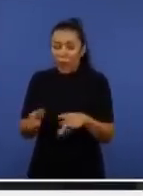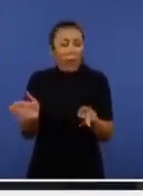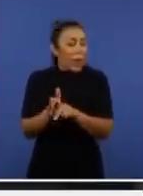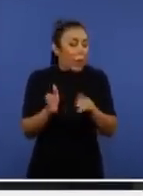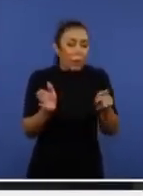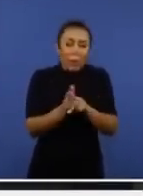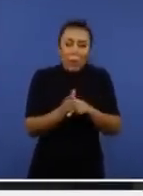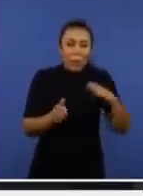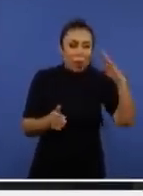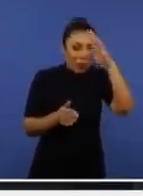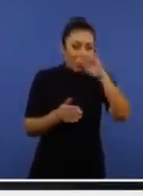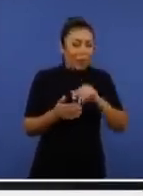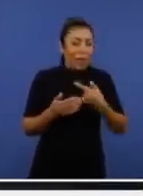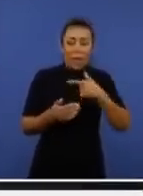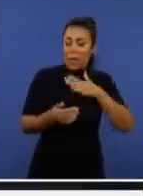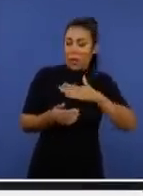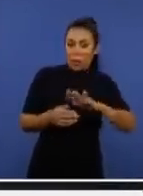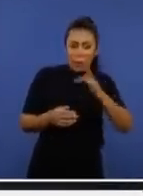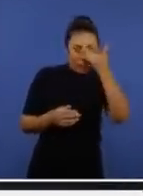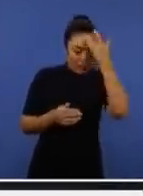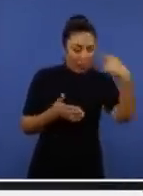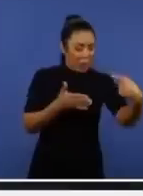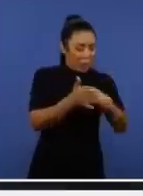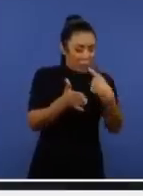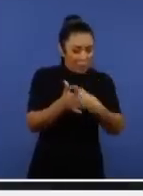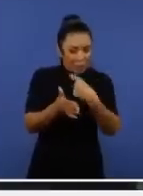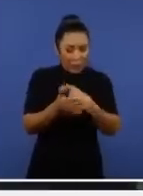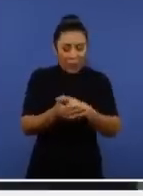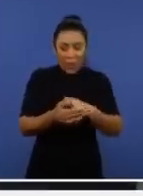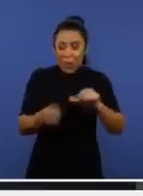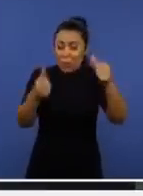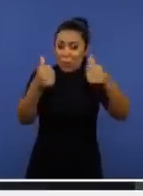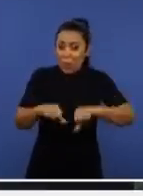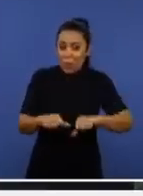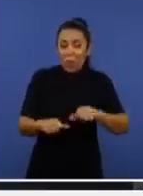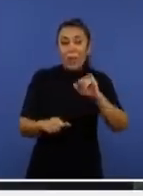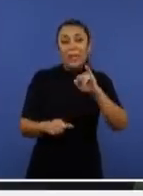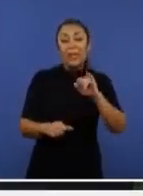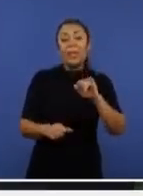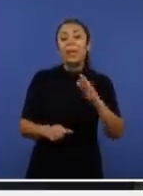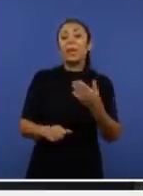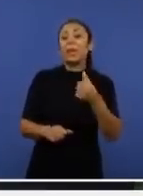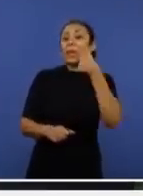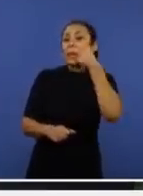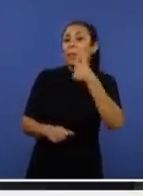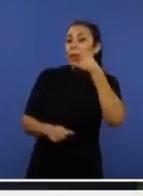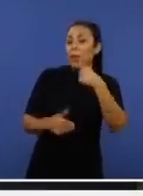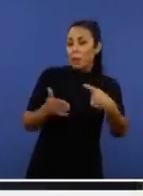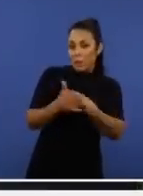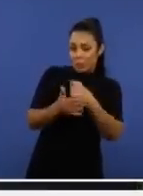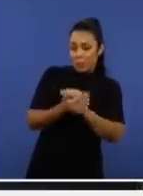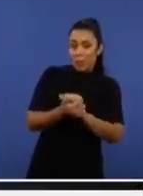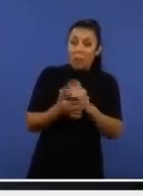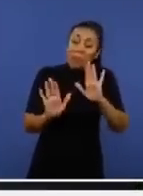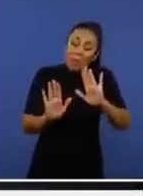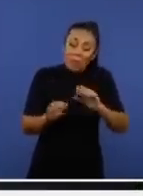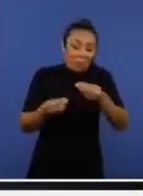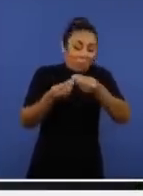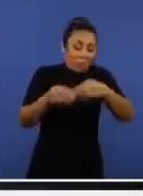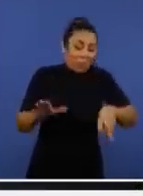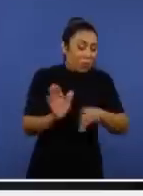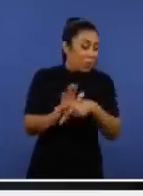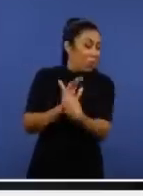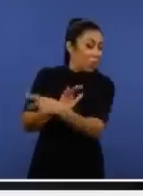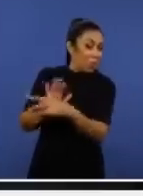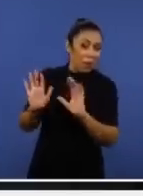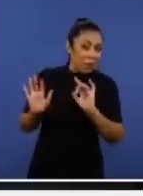gosta de ser questionado e não admite ser questionado por mulheres. Eu acho que isso foi altamente prejudicial a ele, transformou o machismo